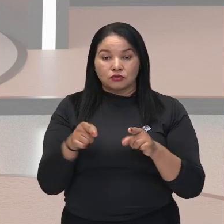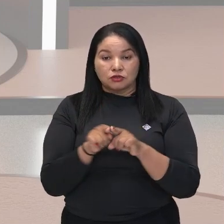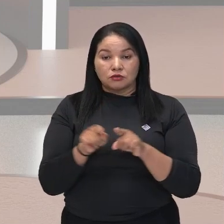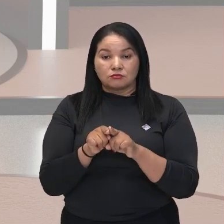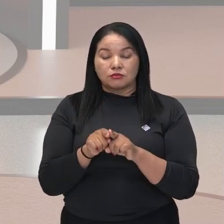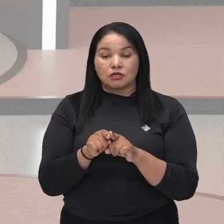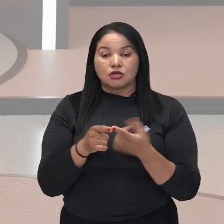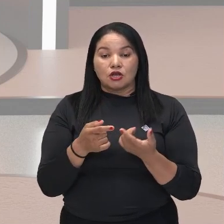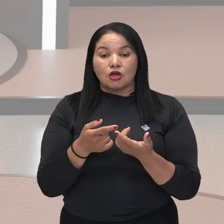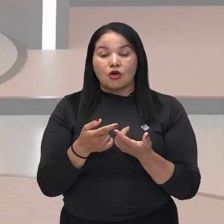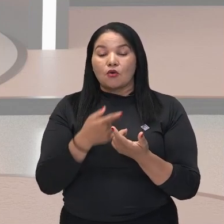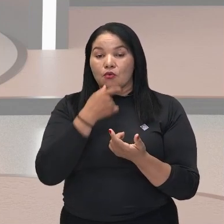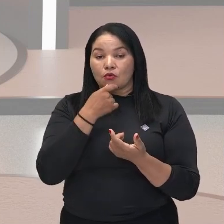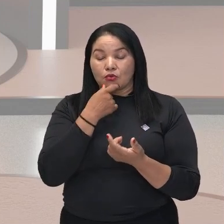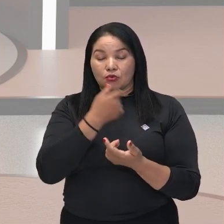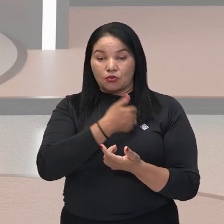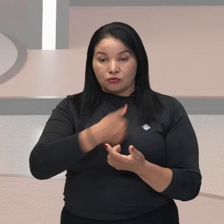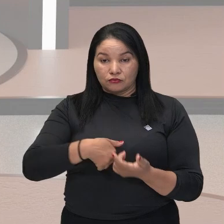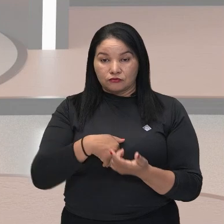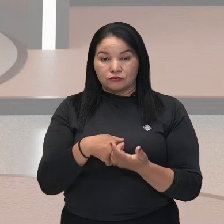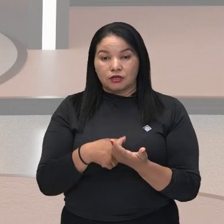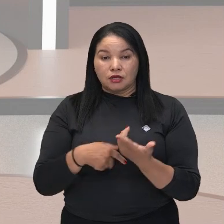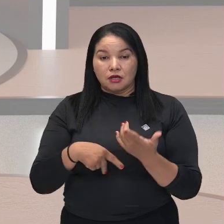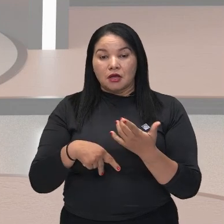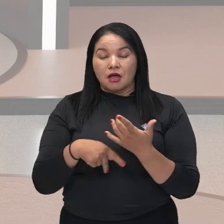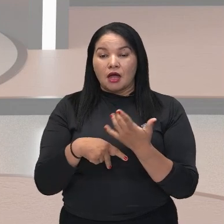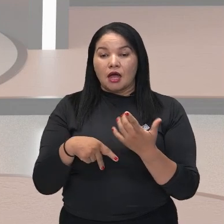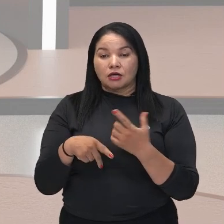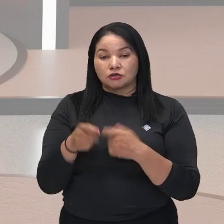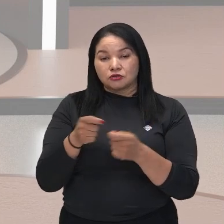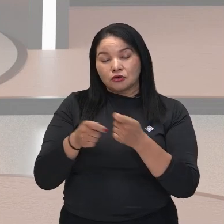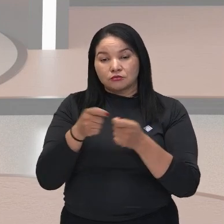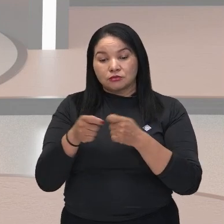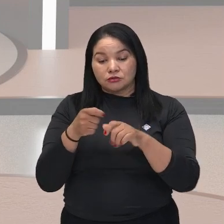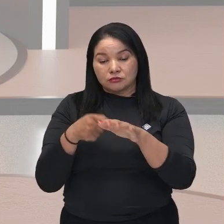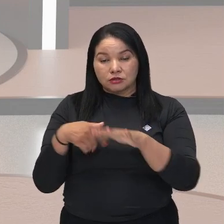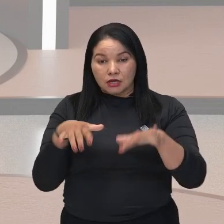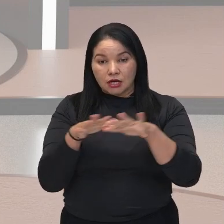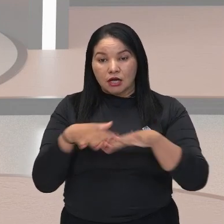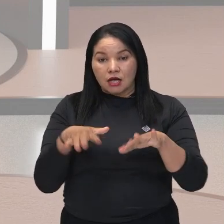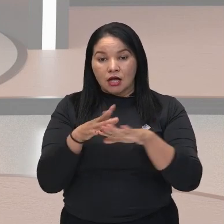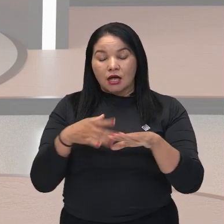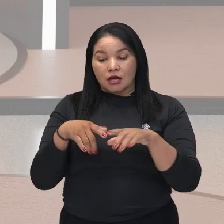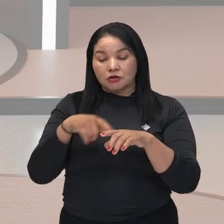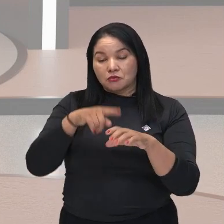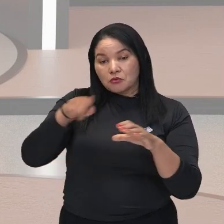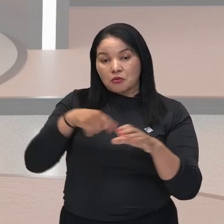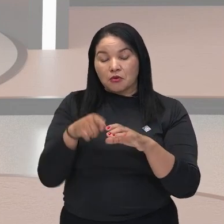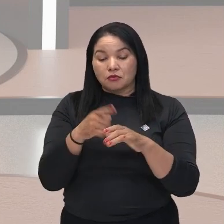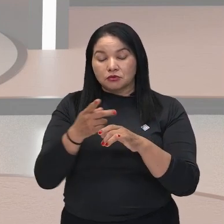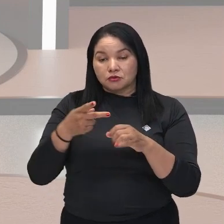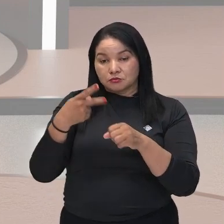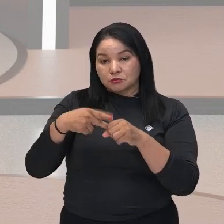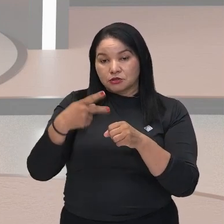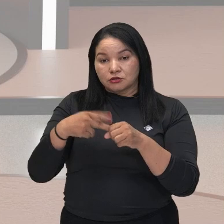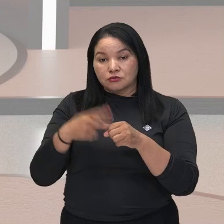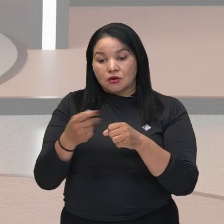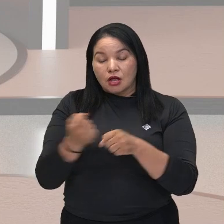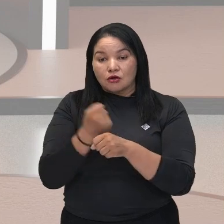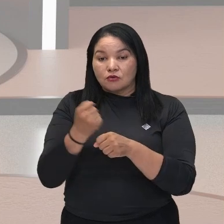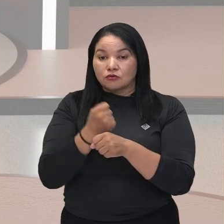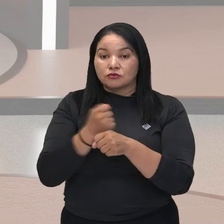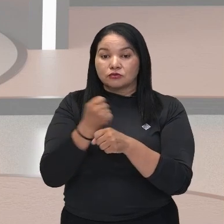que comandam, que são donos dessas áreas aí com grande quantidade de petróleo, eles realmente acabam construindo